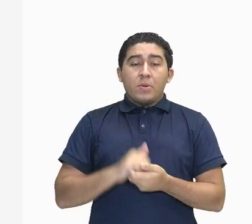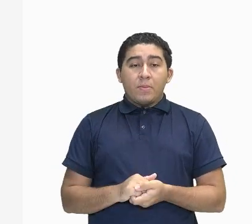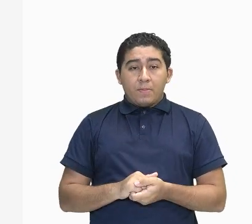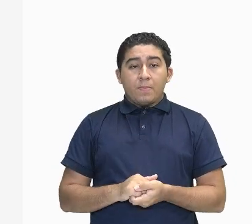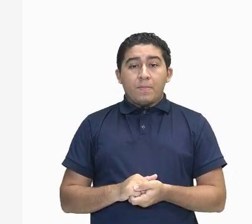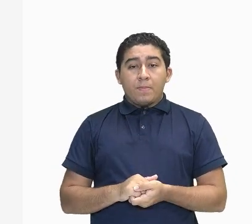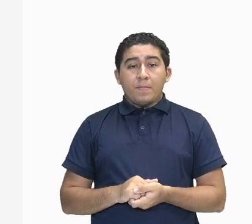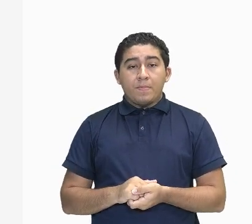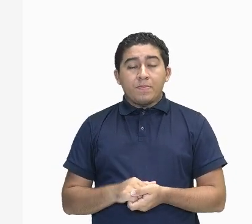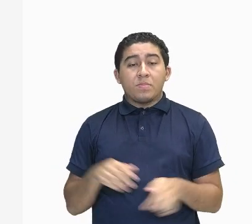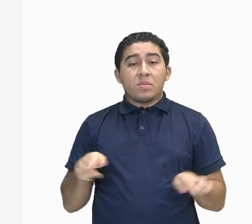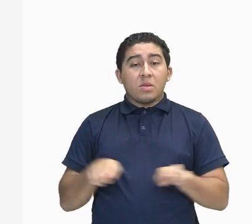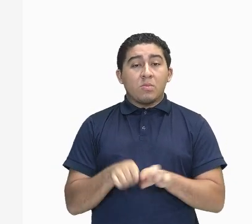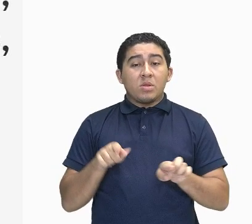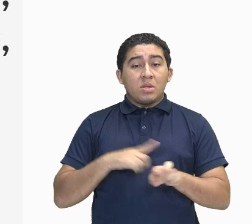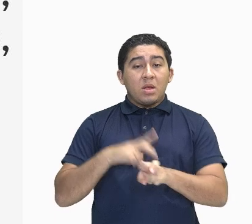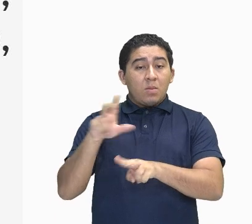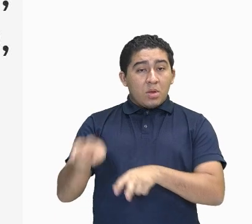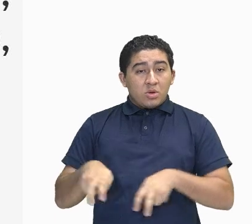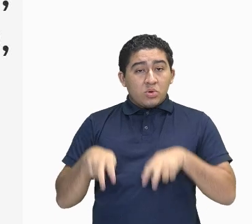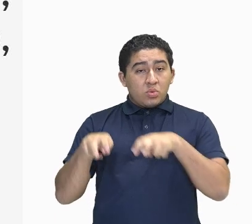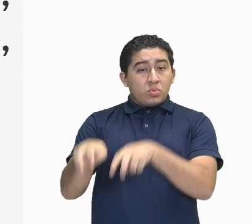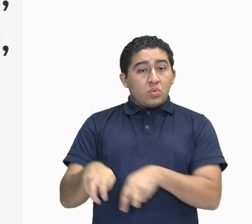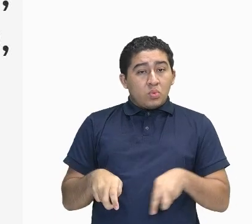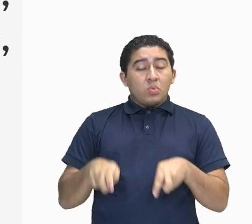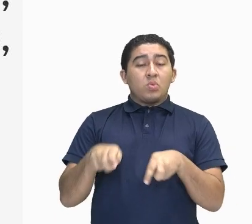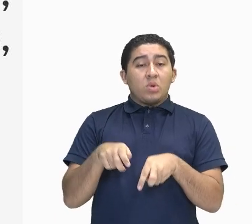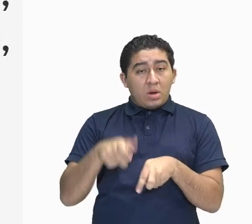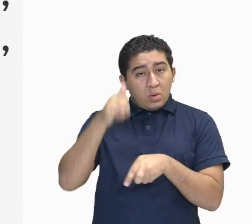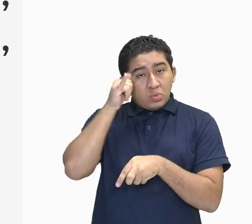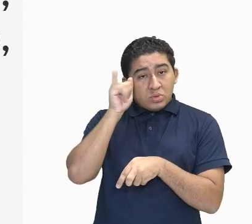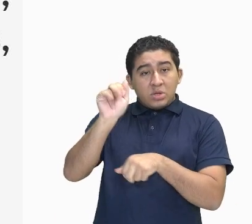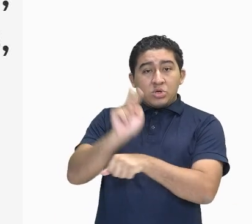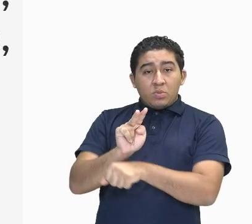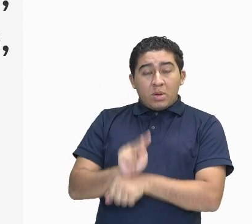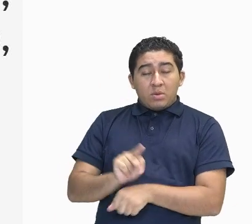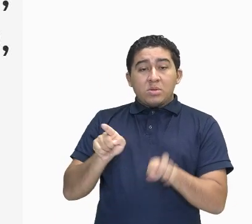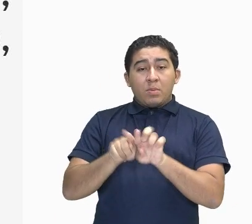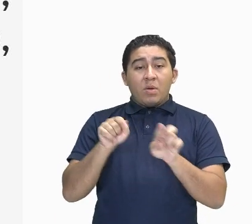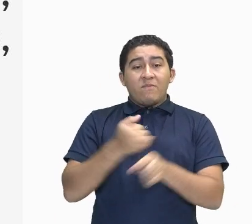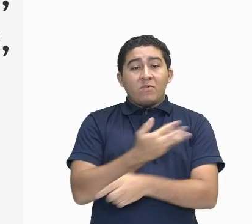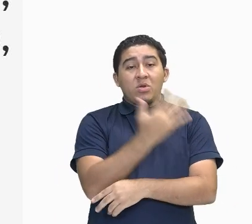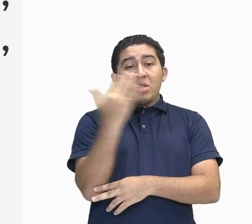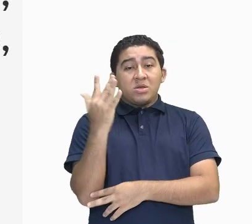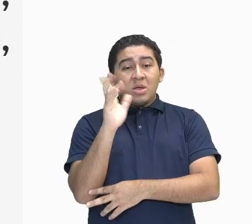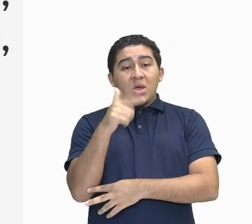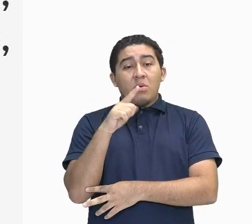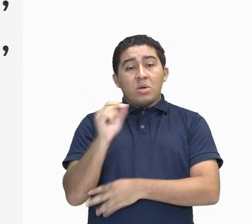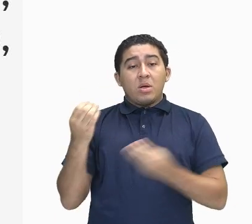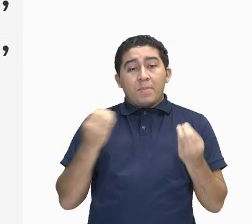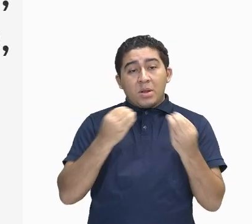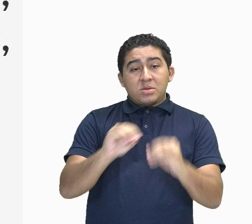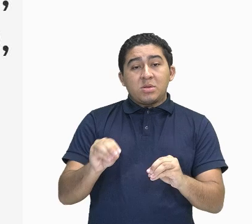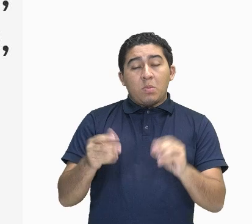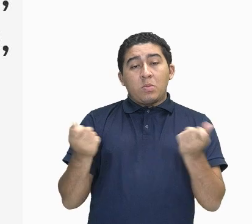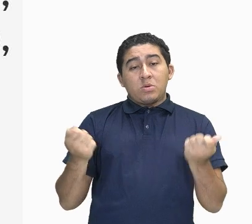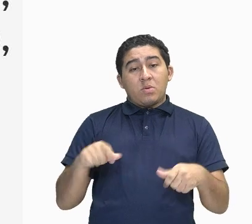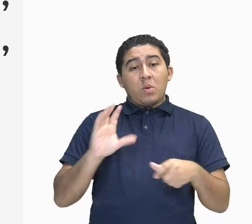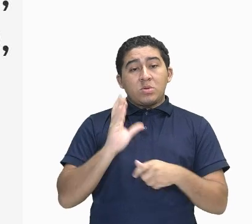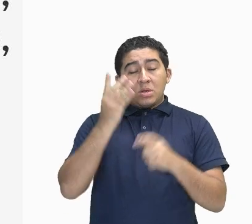Envolvem uma agricultura, uma pecuária e a floresta, com a implantação ali geralmente